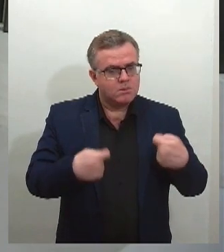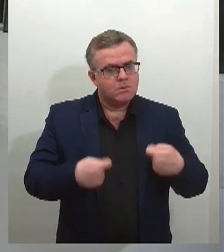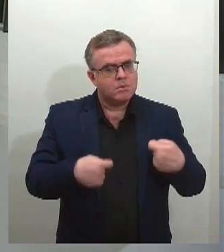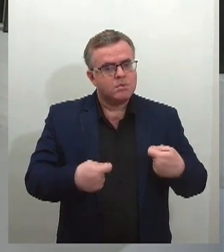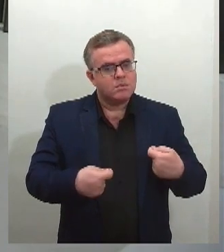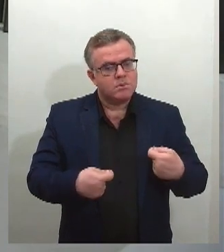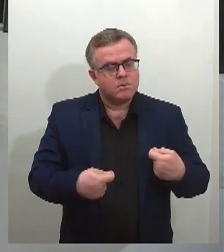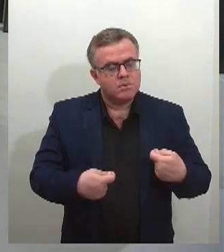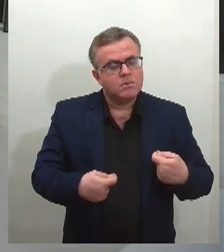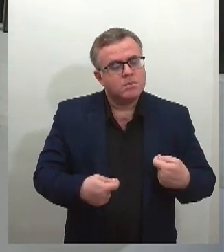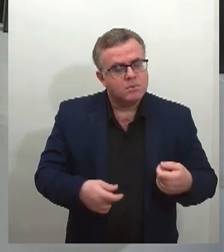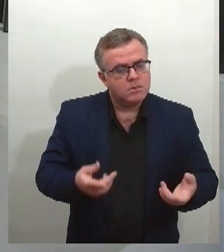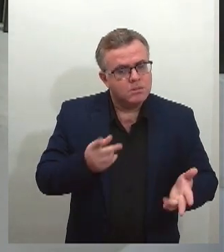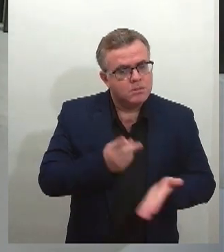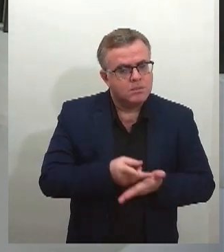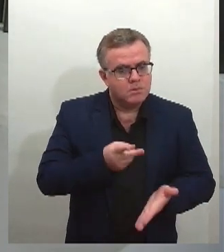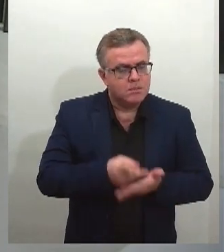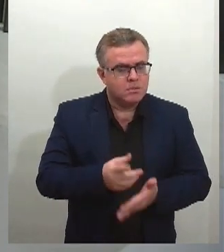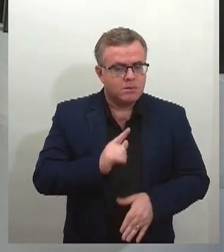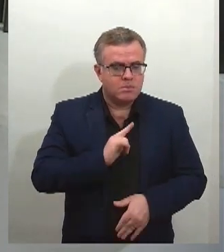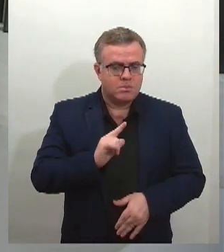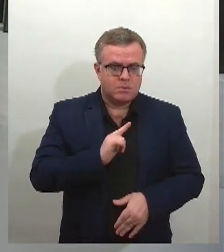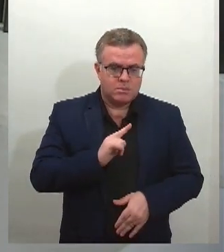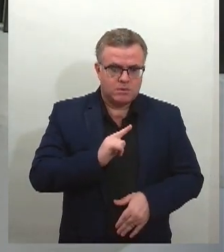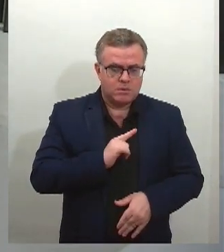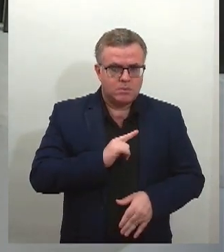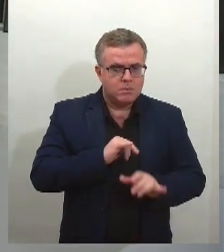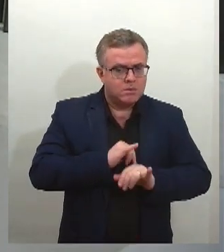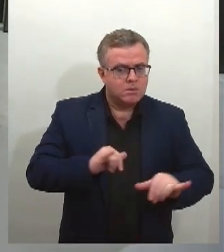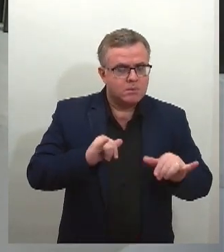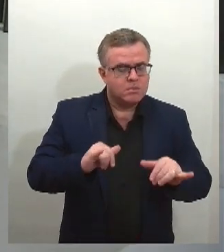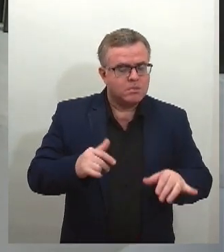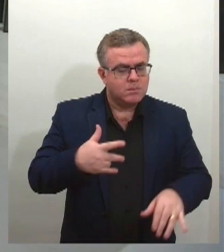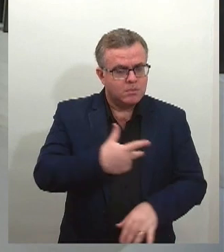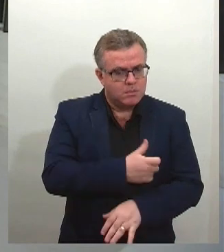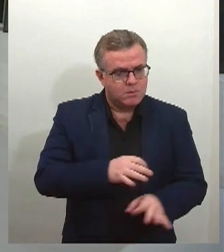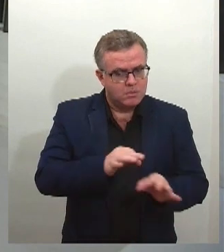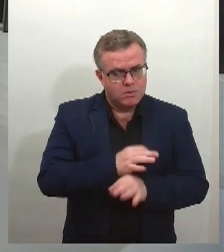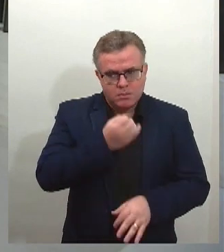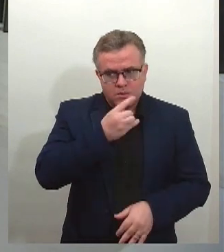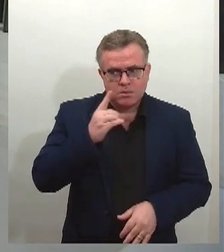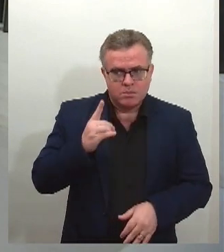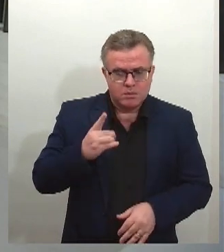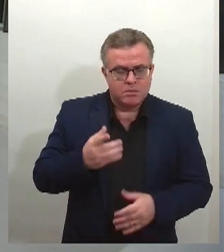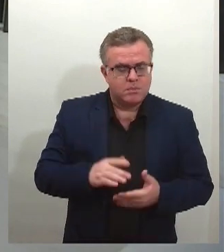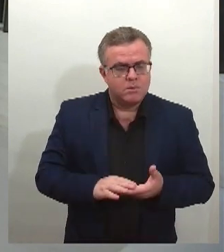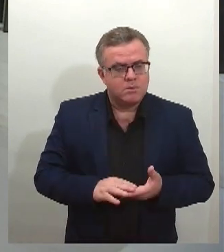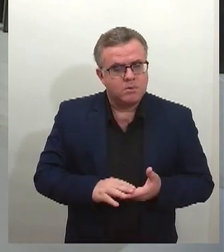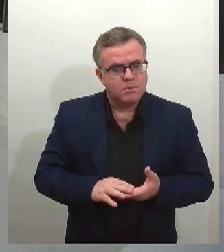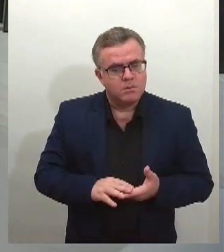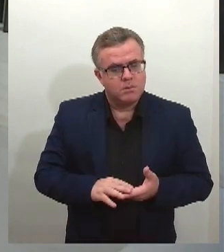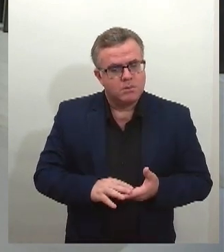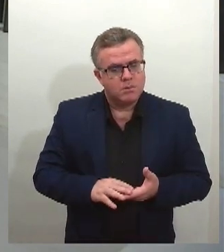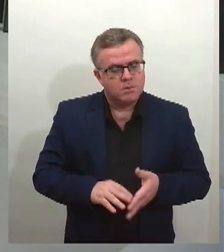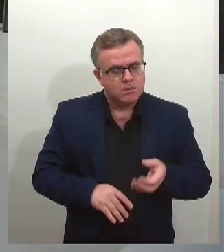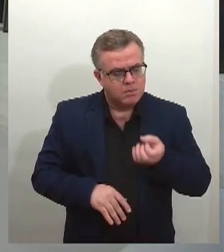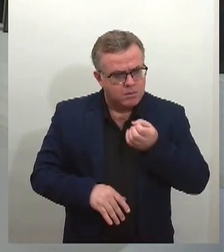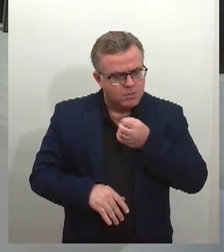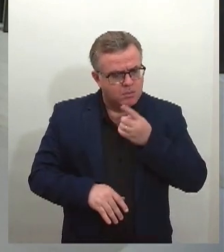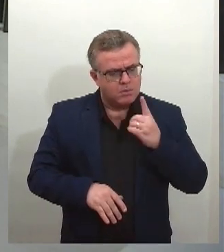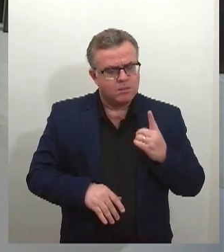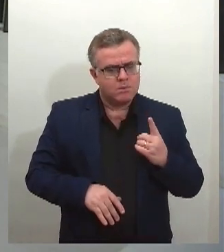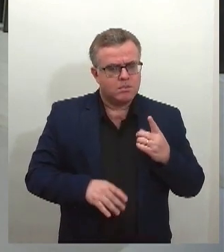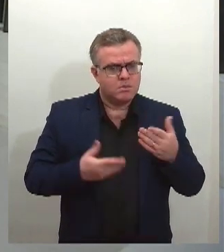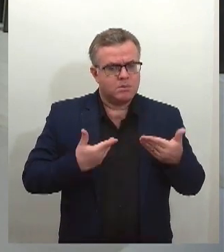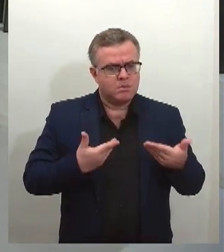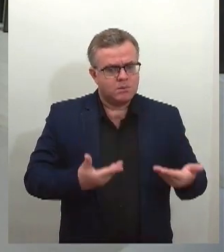essas campanhas de vacinação. Muito obrigada, viu? Bom dia. Eu agradeço e parabenizo pela iniciativa, né, de abrir esse espaço num tema